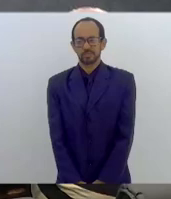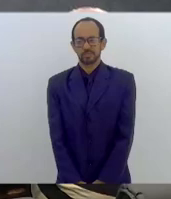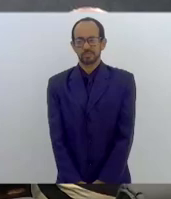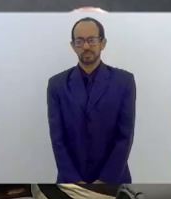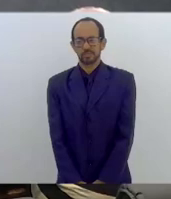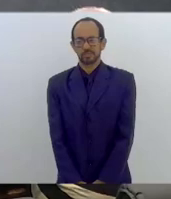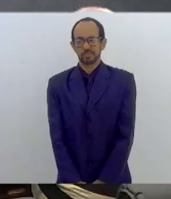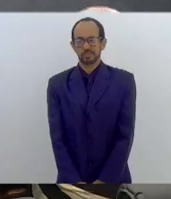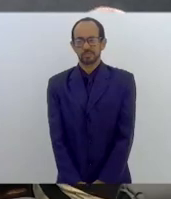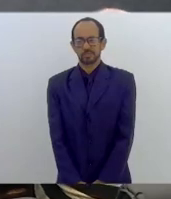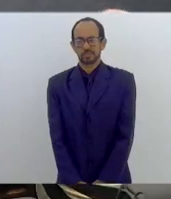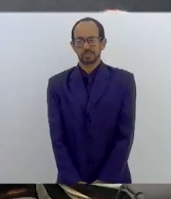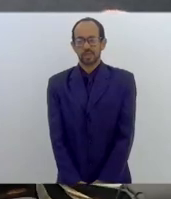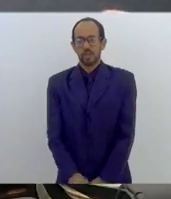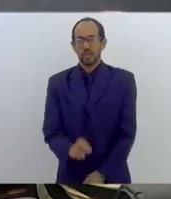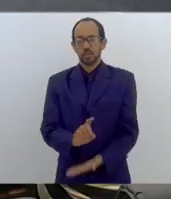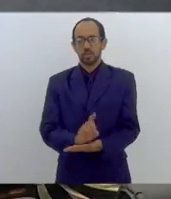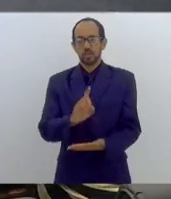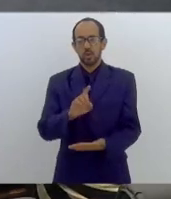Dr. Rodrigo Lopes.